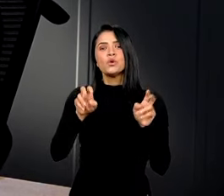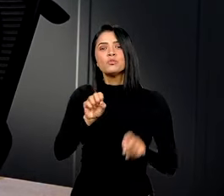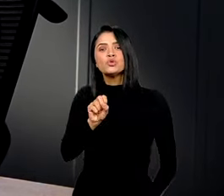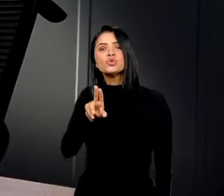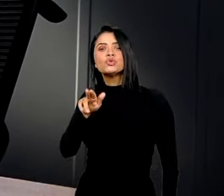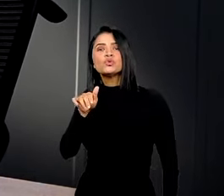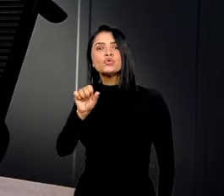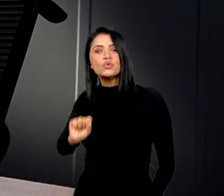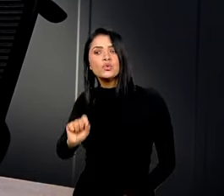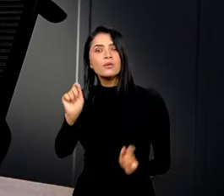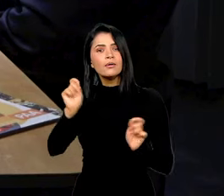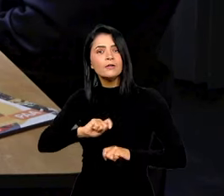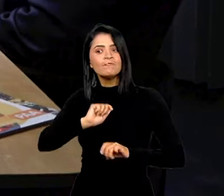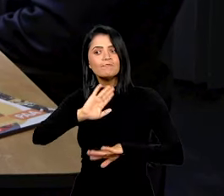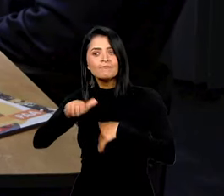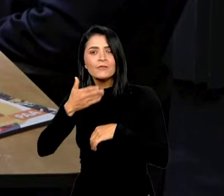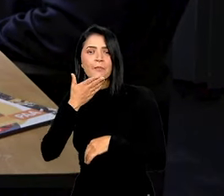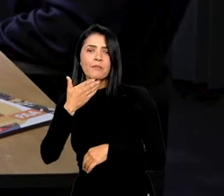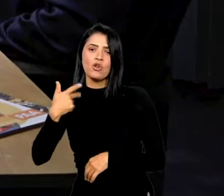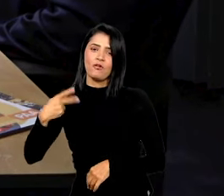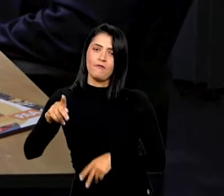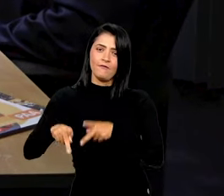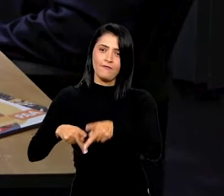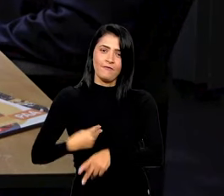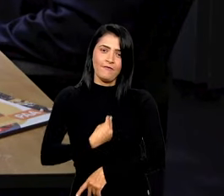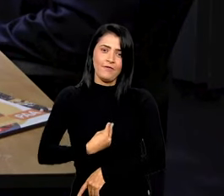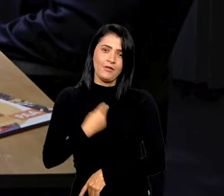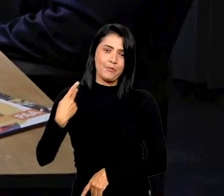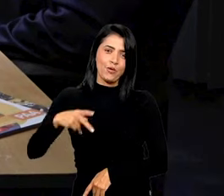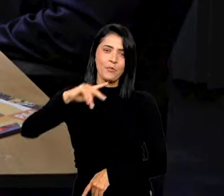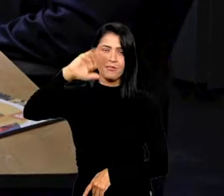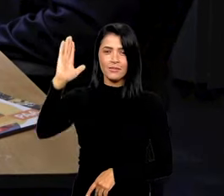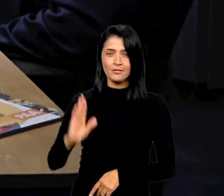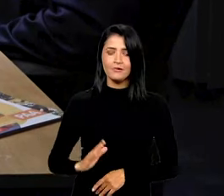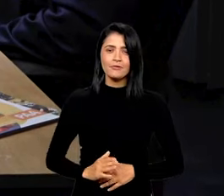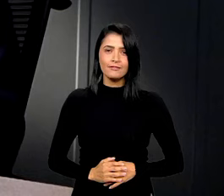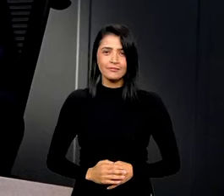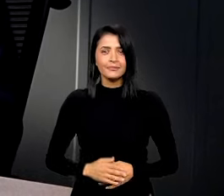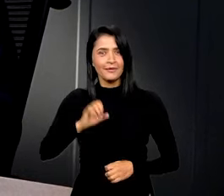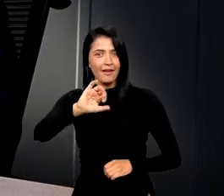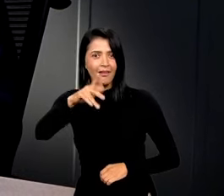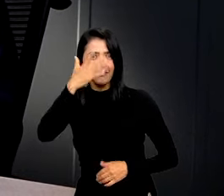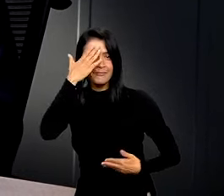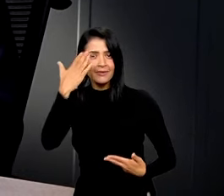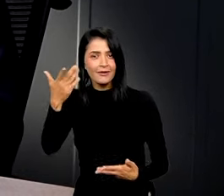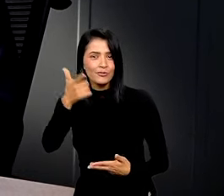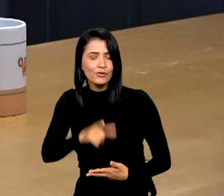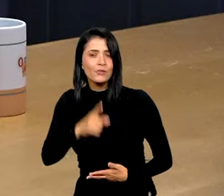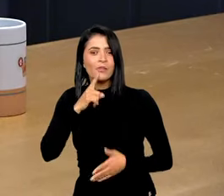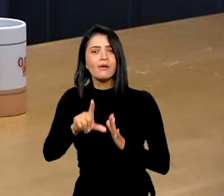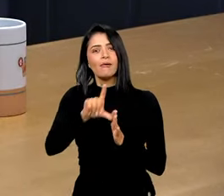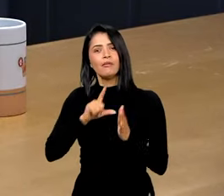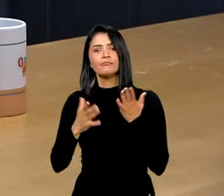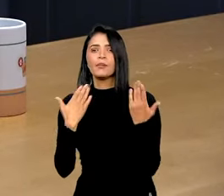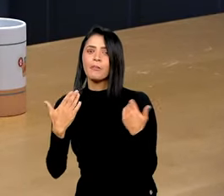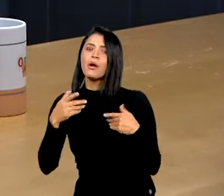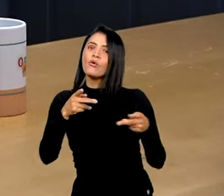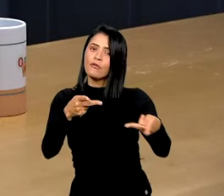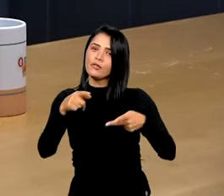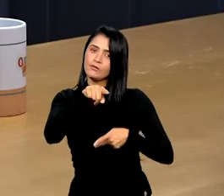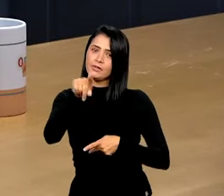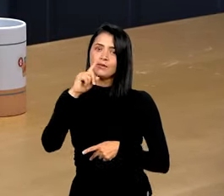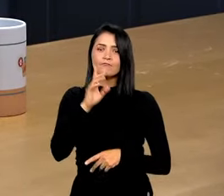brasileiro. Claro, obrigada, secretário, mais uma vez. Antes da conversa, eu quero convidar a todos para conhecerem mais sobre